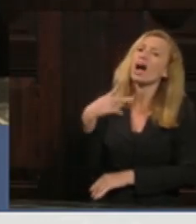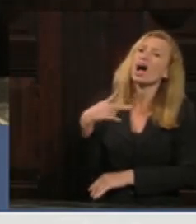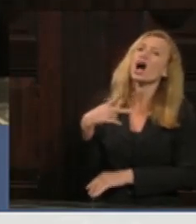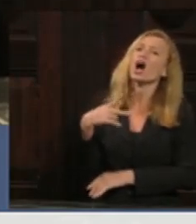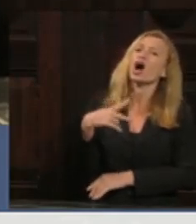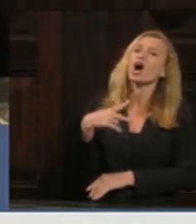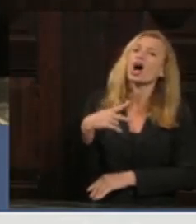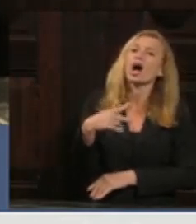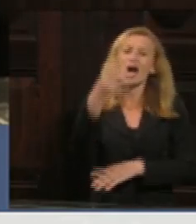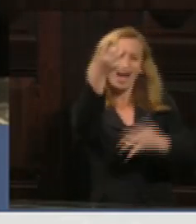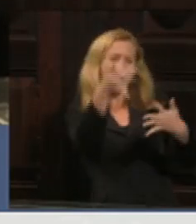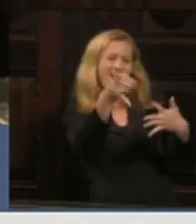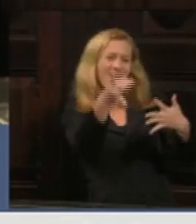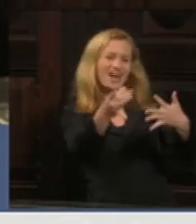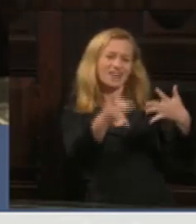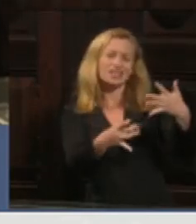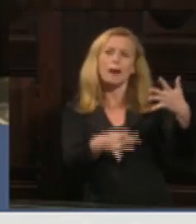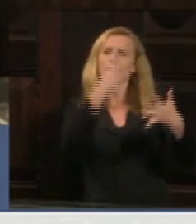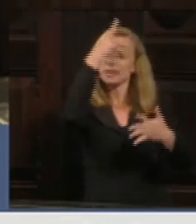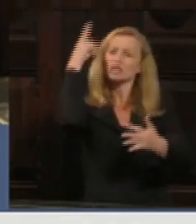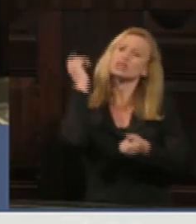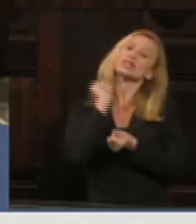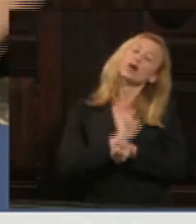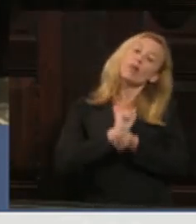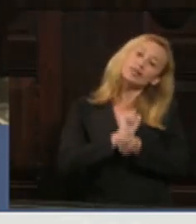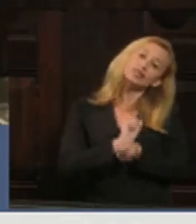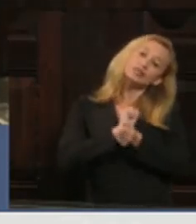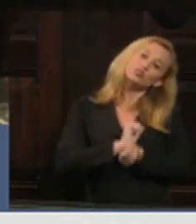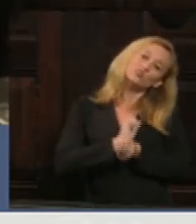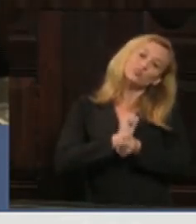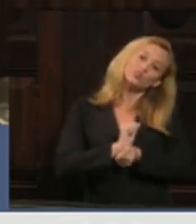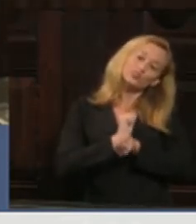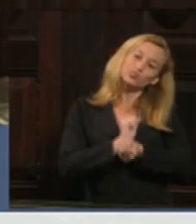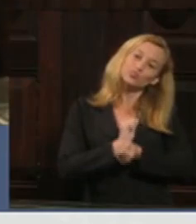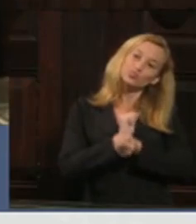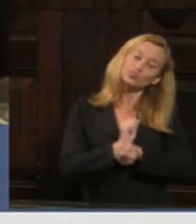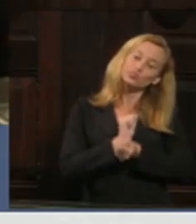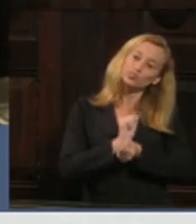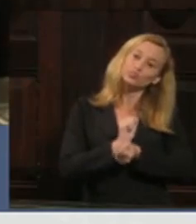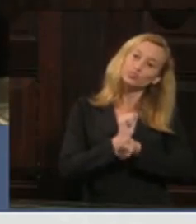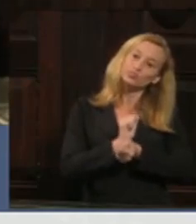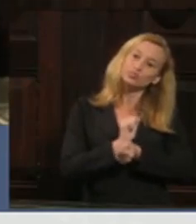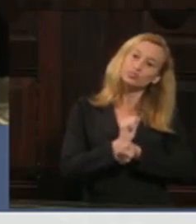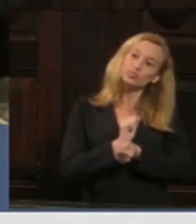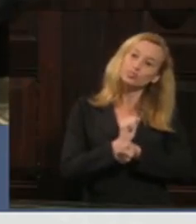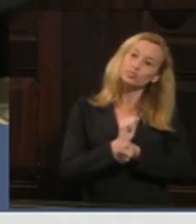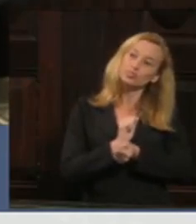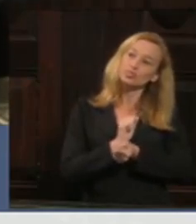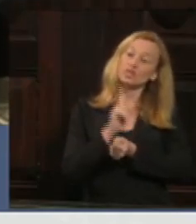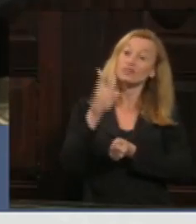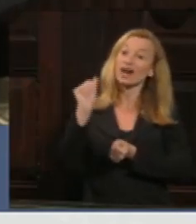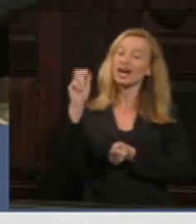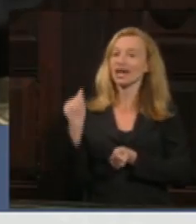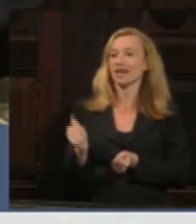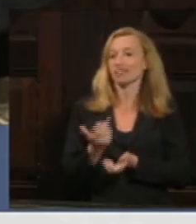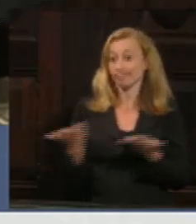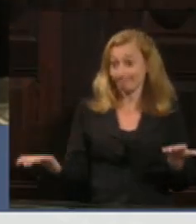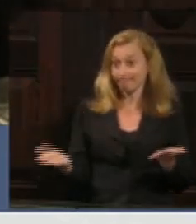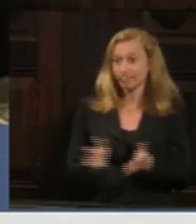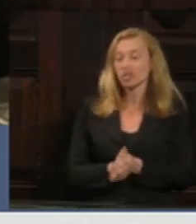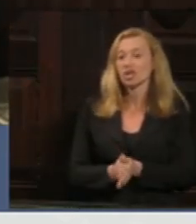nas secretarias das escolas, nas direções das escolas e que não estão consignadas no sistema? Ou seja, há uma lista de